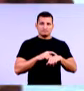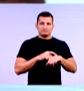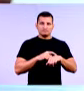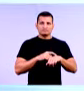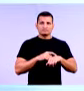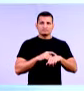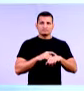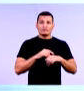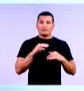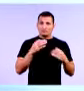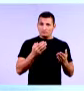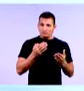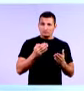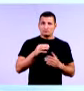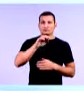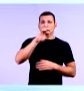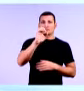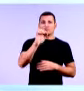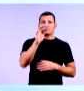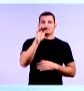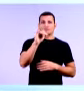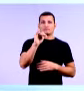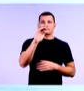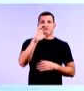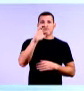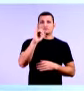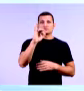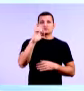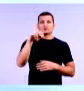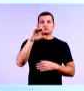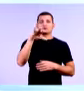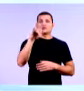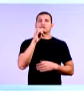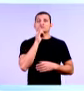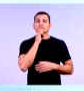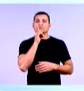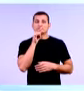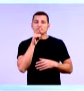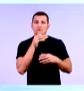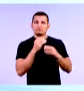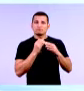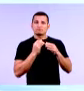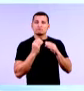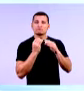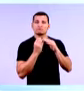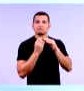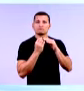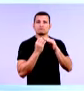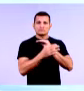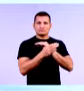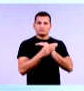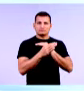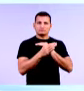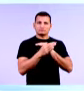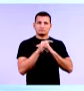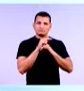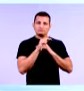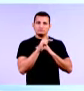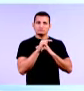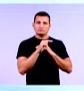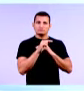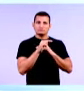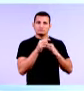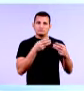no requisito de eficiência, por exemplo, quando você manda uma mensagem, ela, normalmente, na rede,